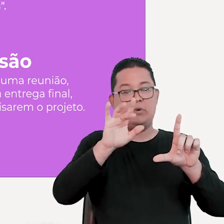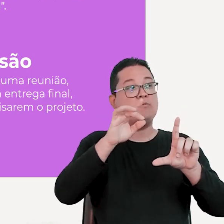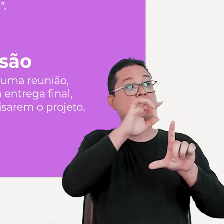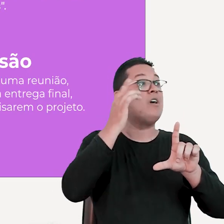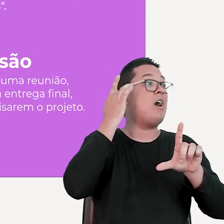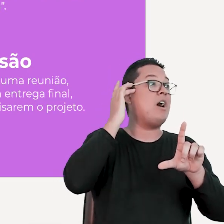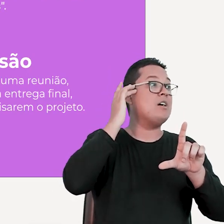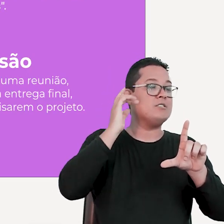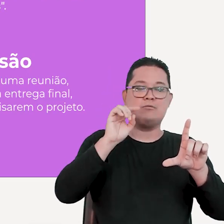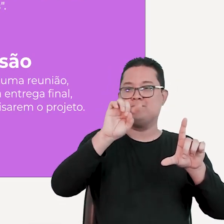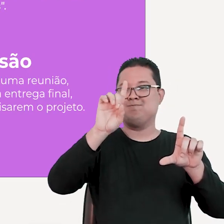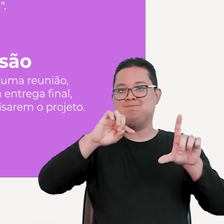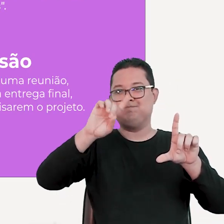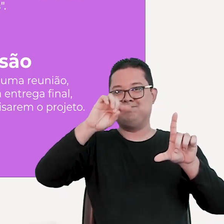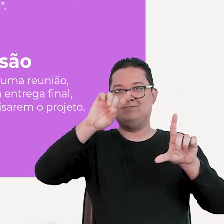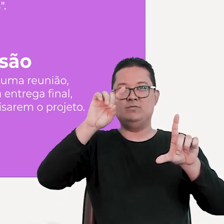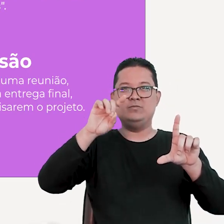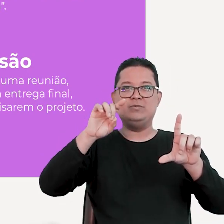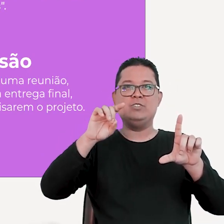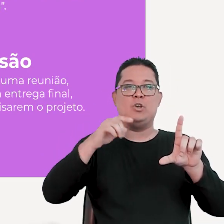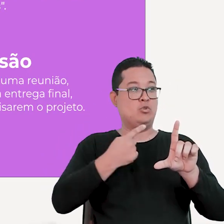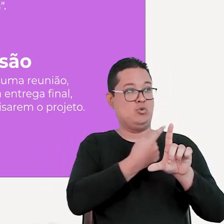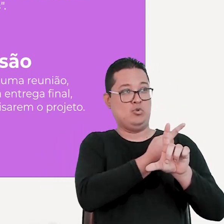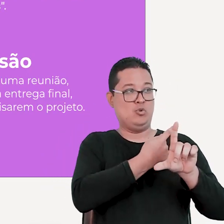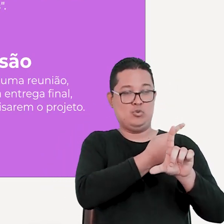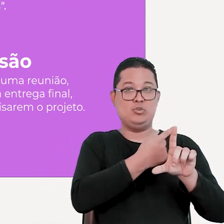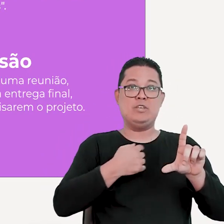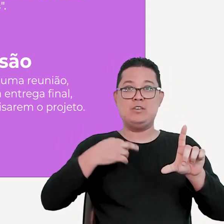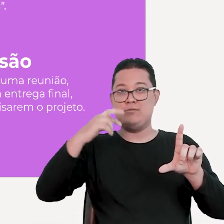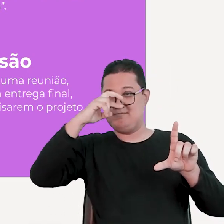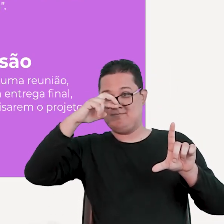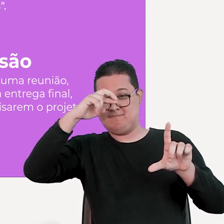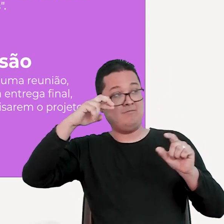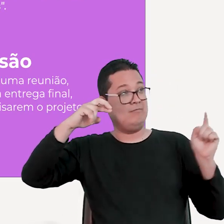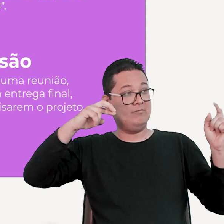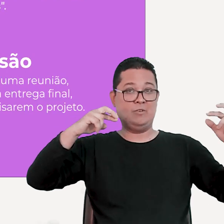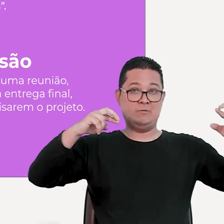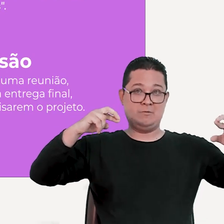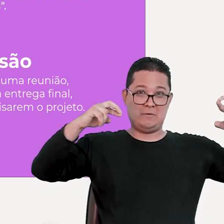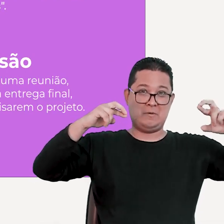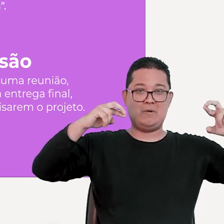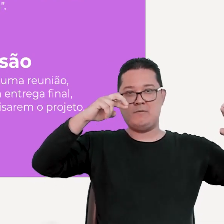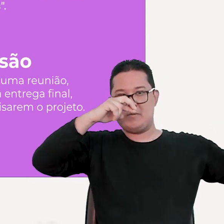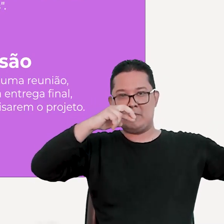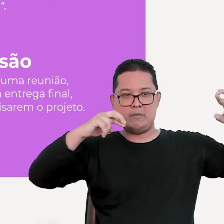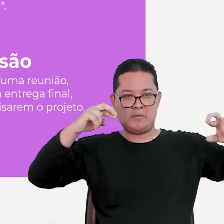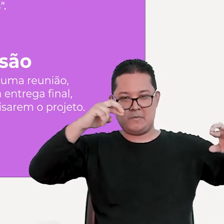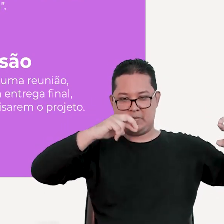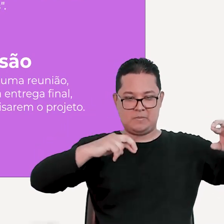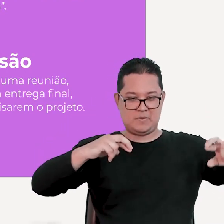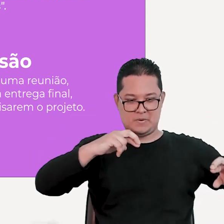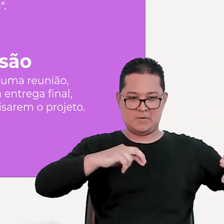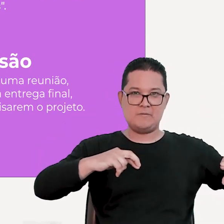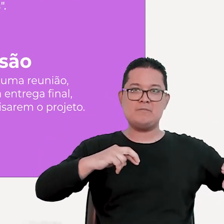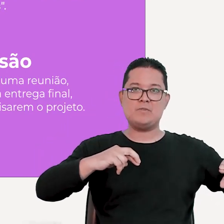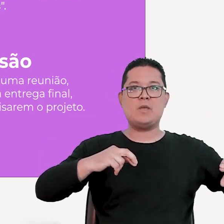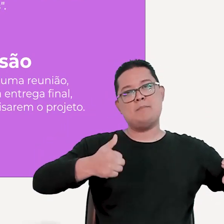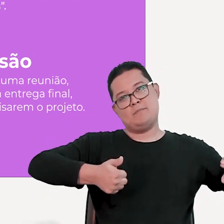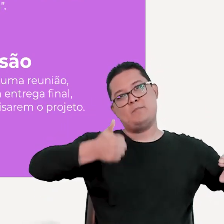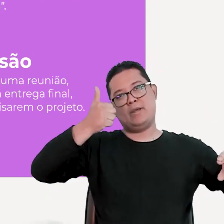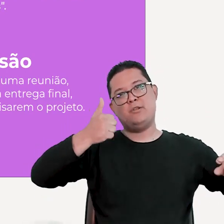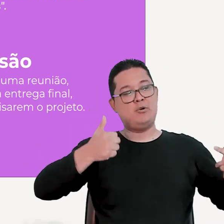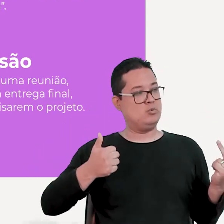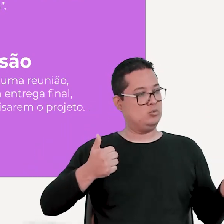sentido, e a gente vai revisando juntos. 2 olhares é muito melhor do que um. A gente acaba achando coisas para ajustar e a entrega se torna